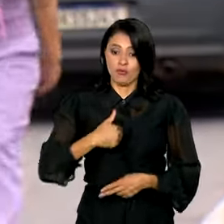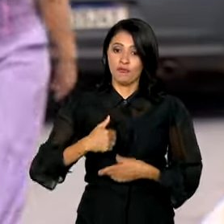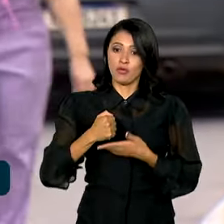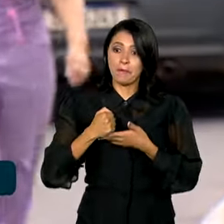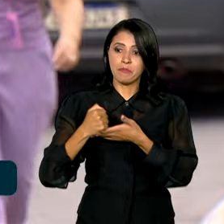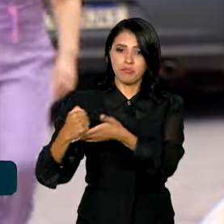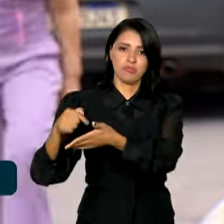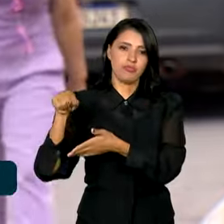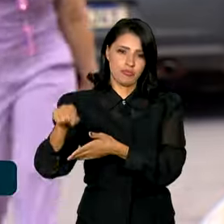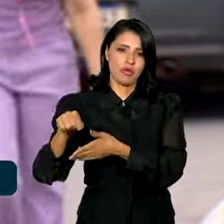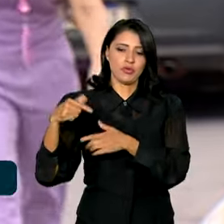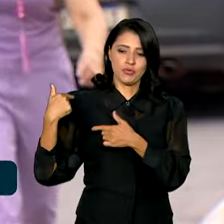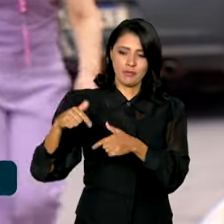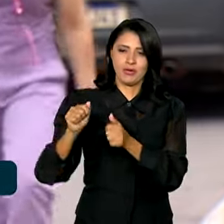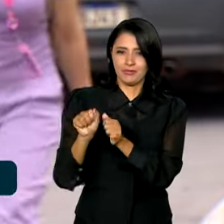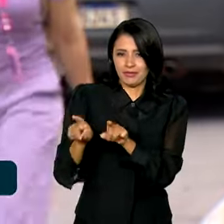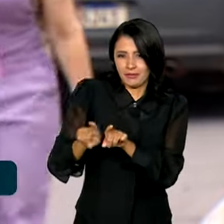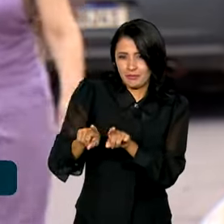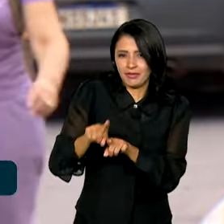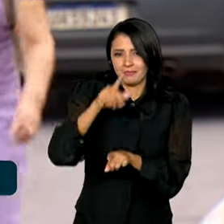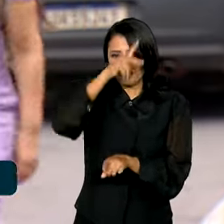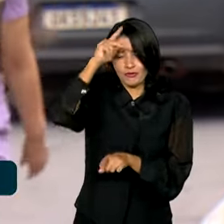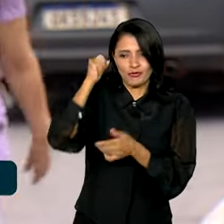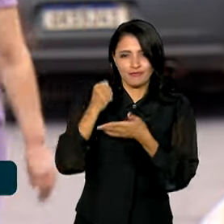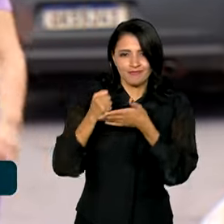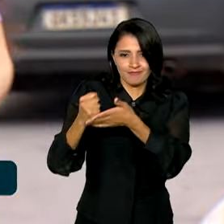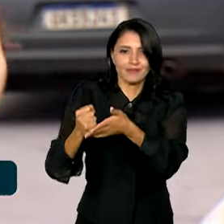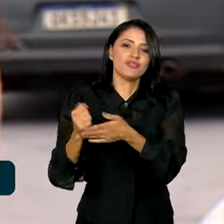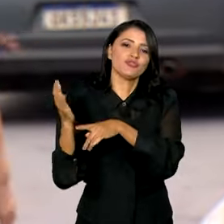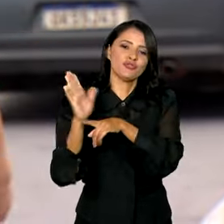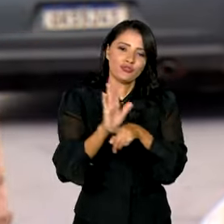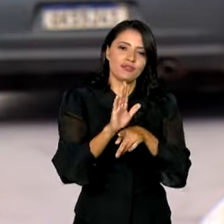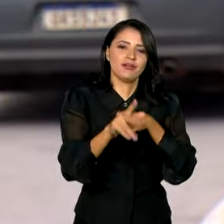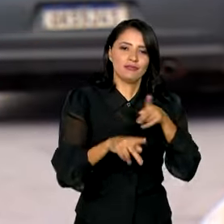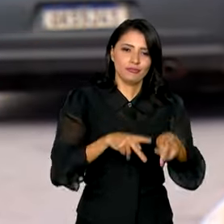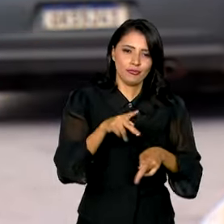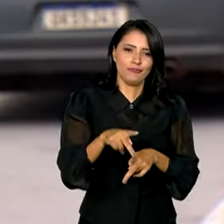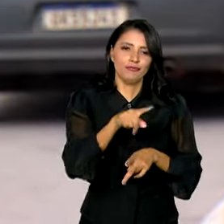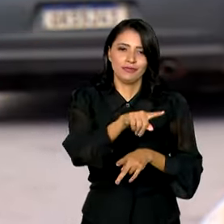trabalho das prefeituras e assistência à população afetada pelas chuvas.